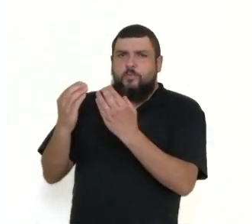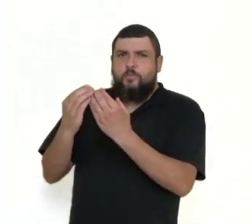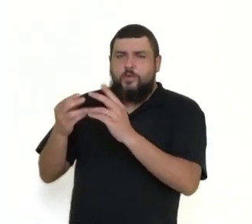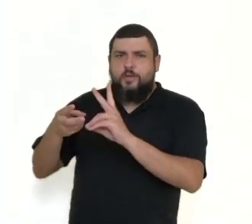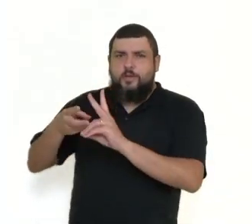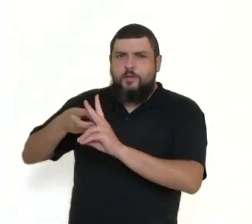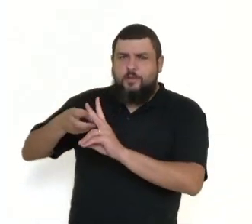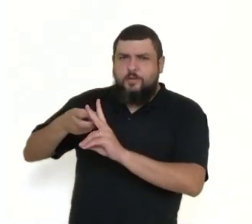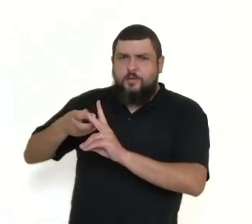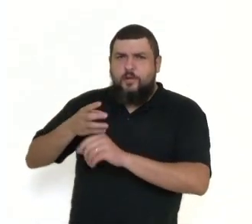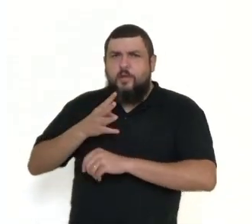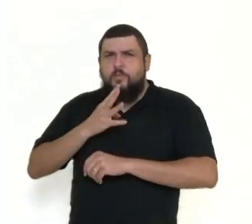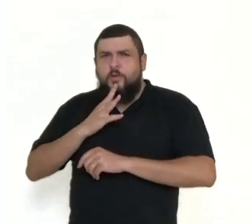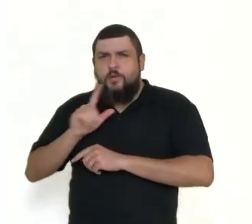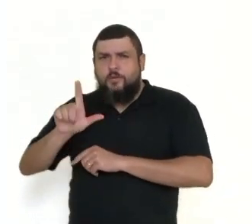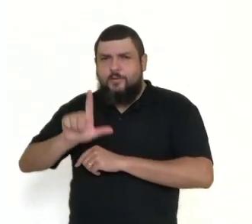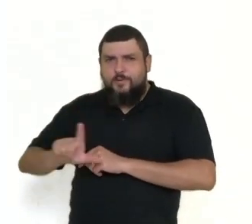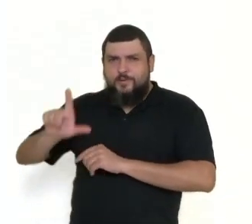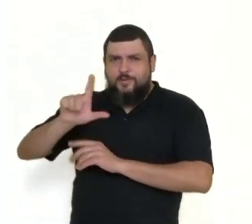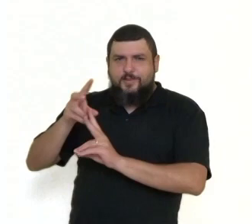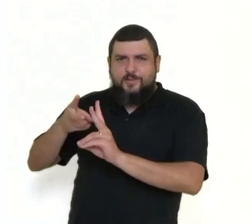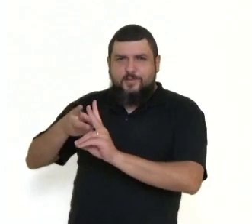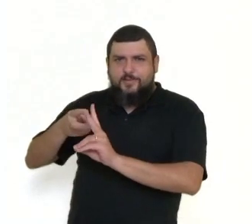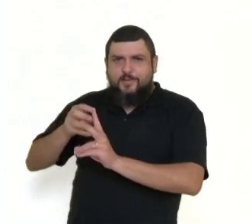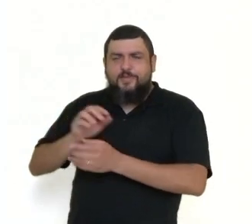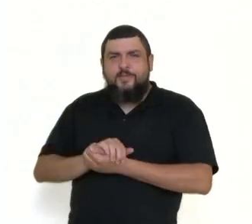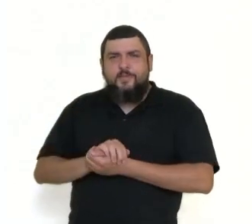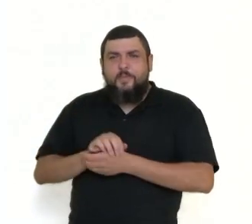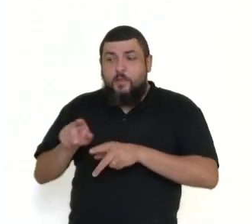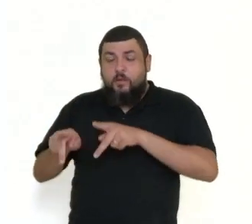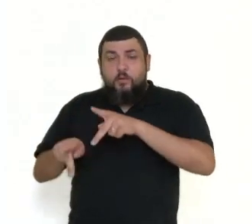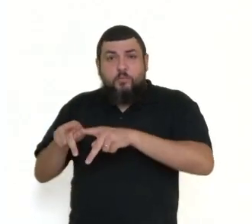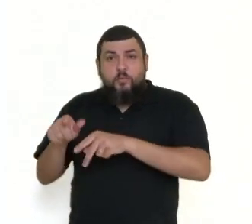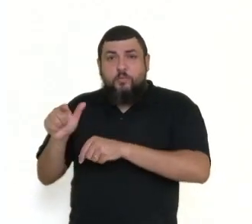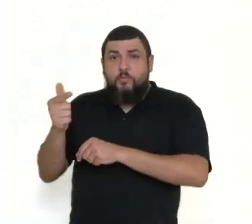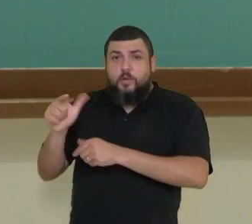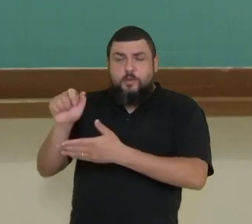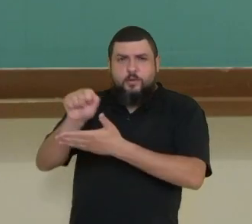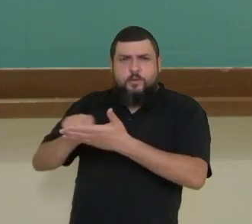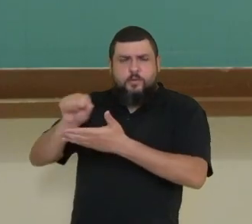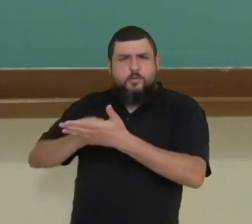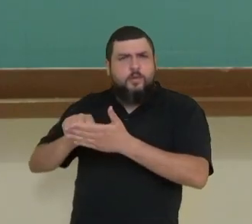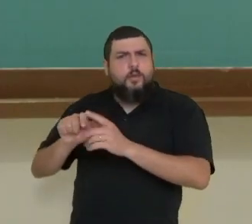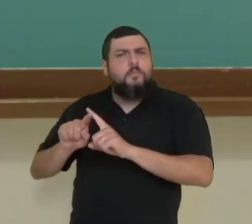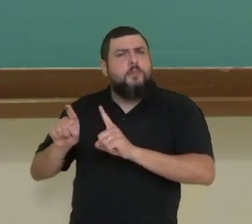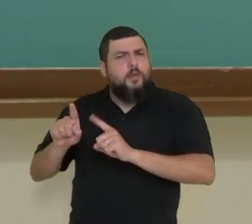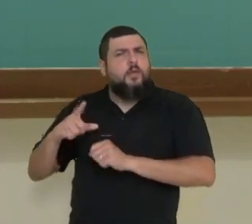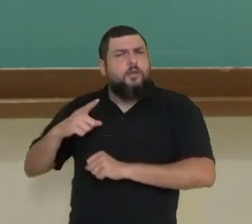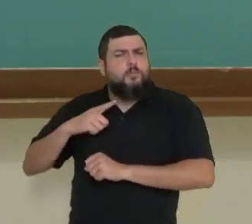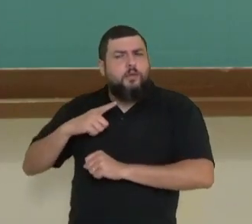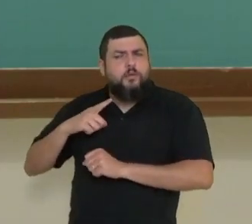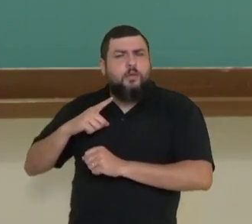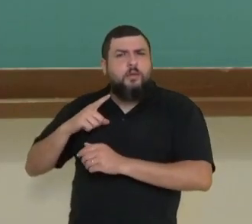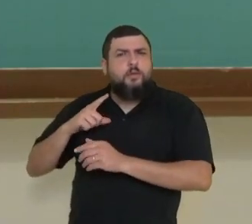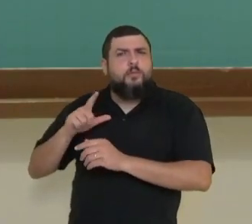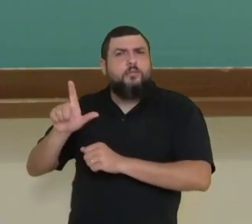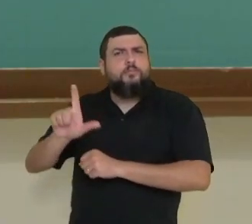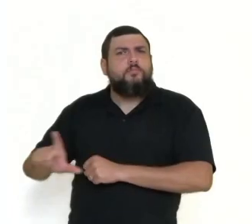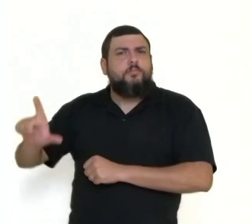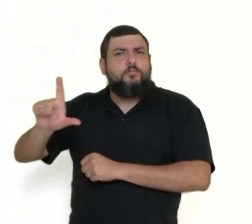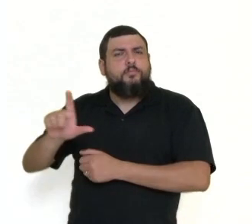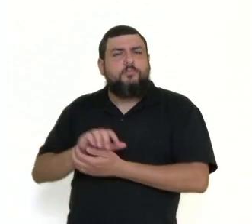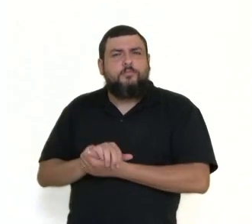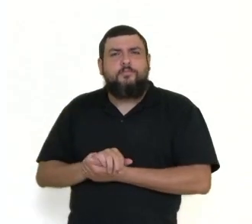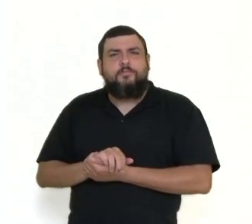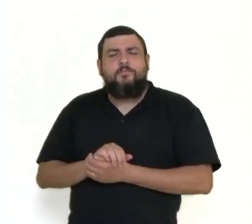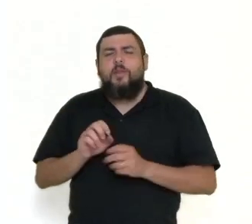falar em literatura indígena? Povos sem escrita têm literatura? Então, com os dados do IBGE, nós vamos